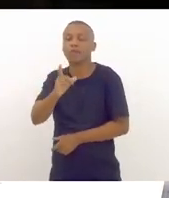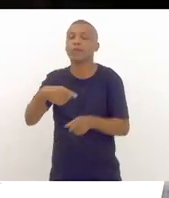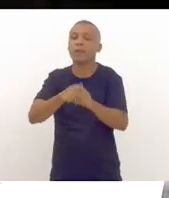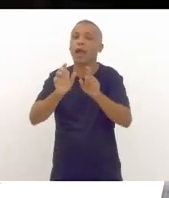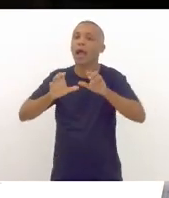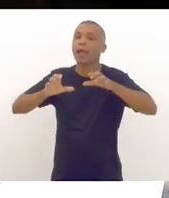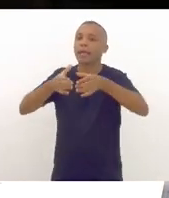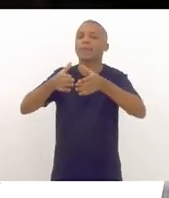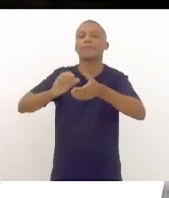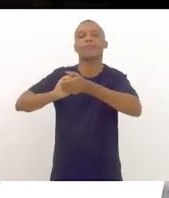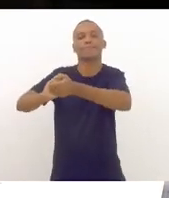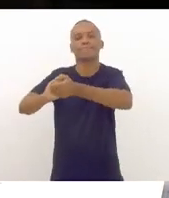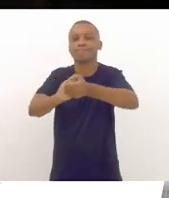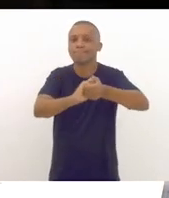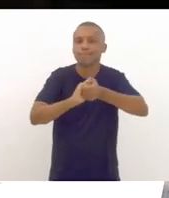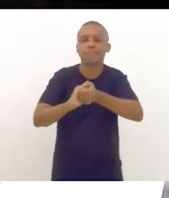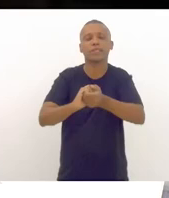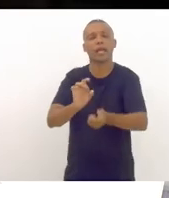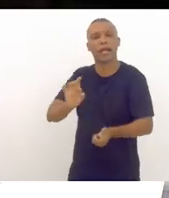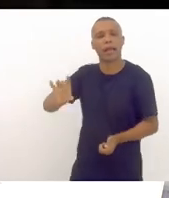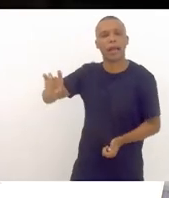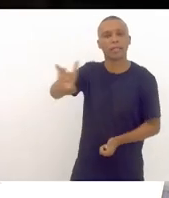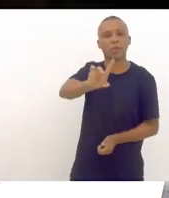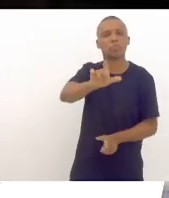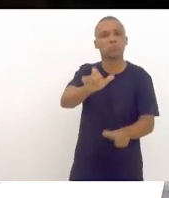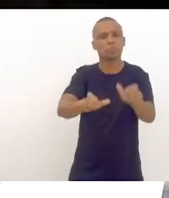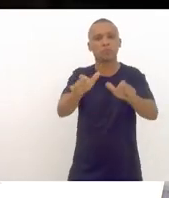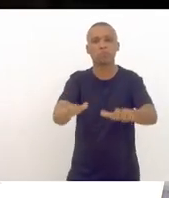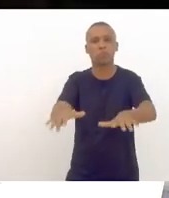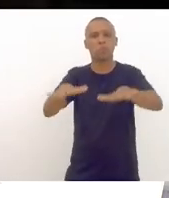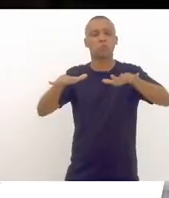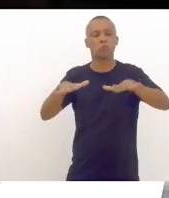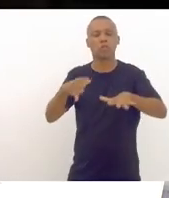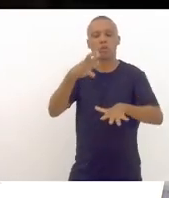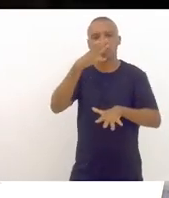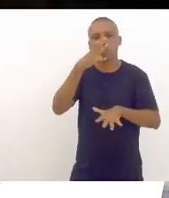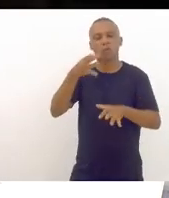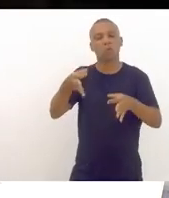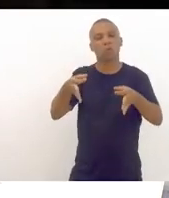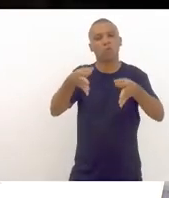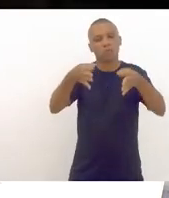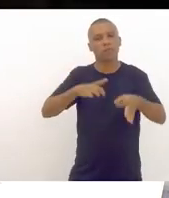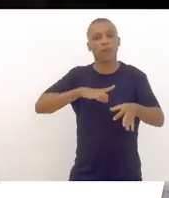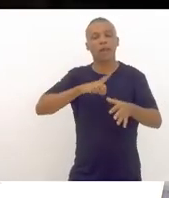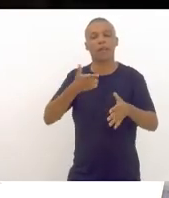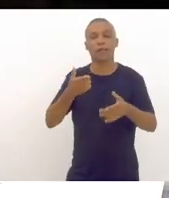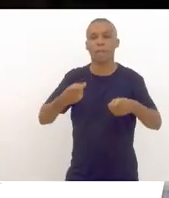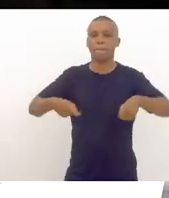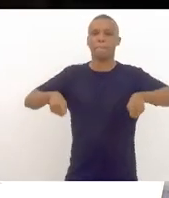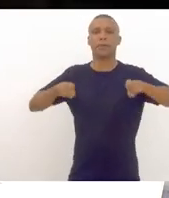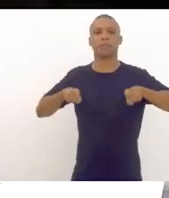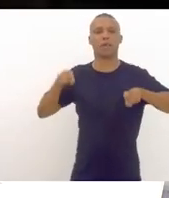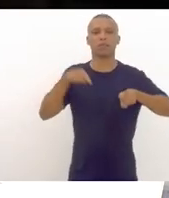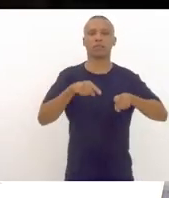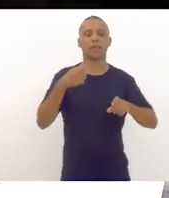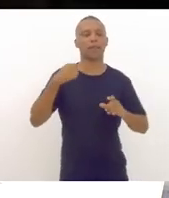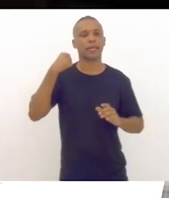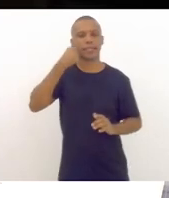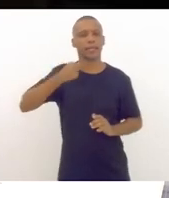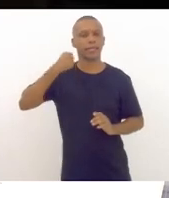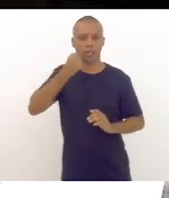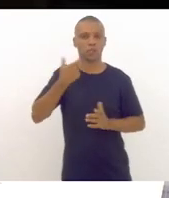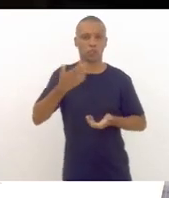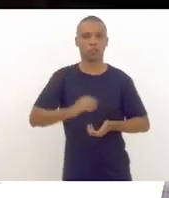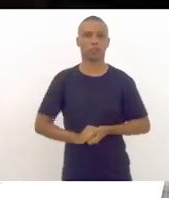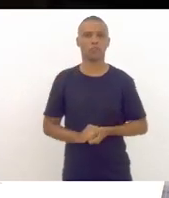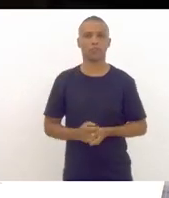aqui, em nome do Taca e do Gustavo. Saudar todos que tão bem nos atendem no mandato do senador. Dizer,